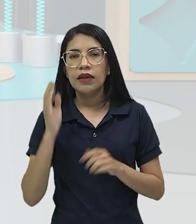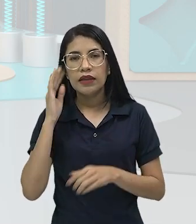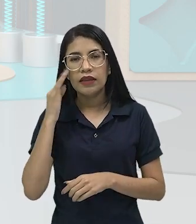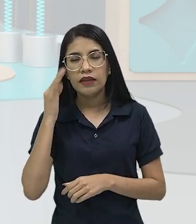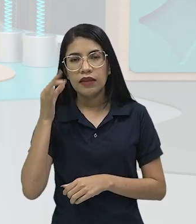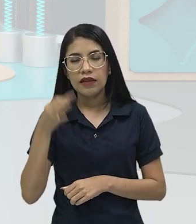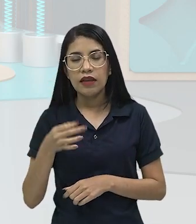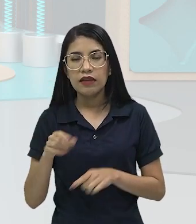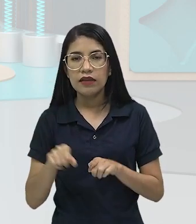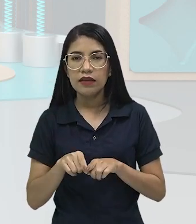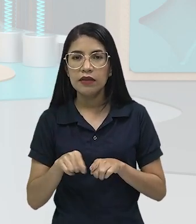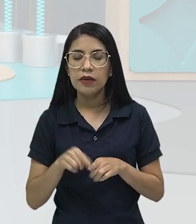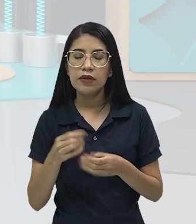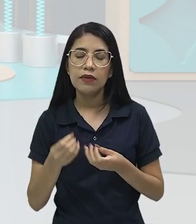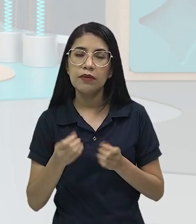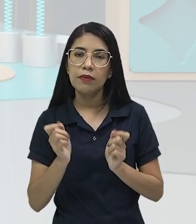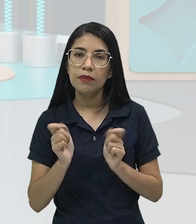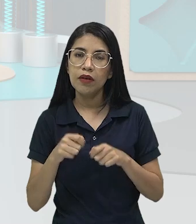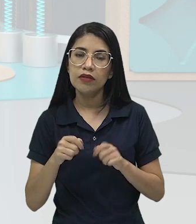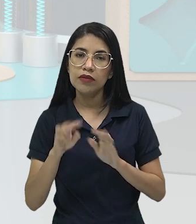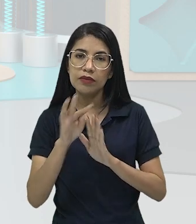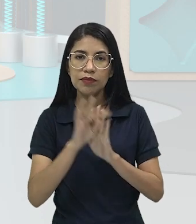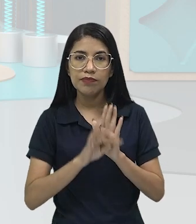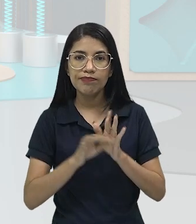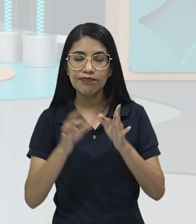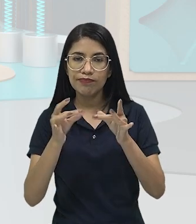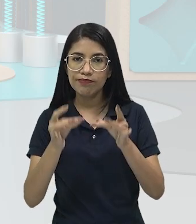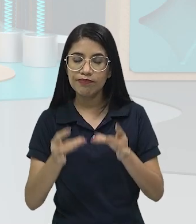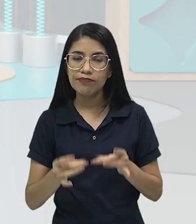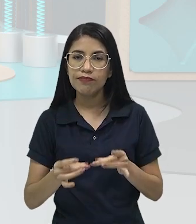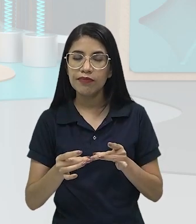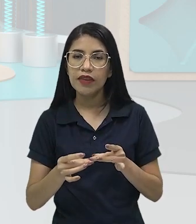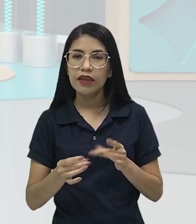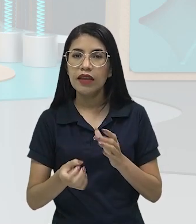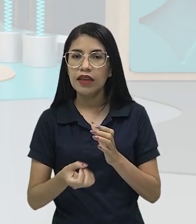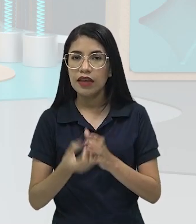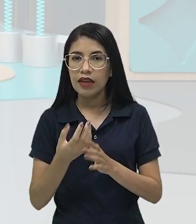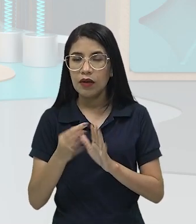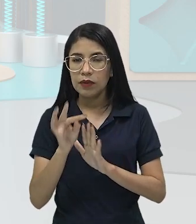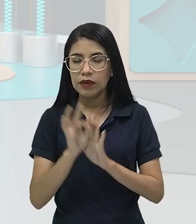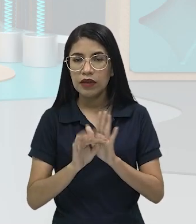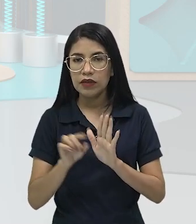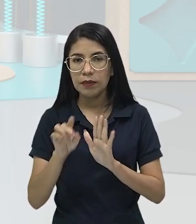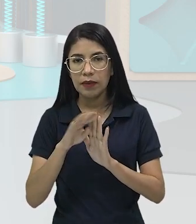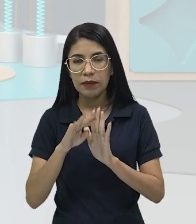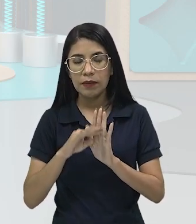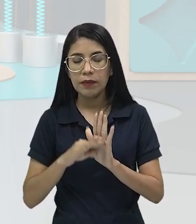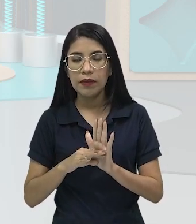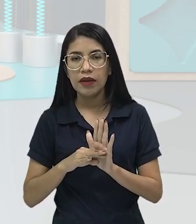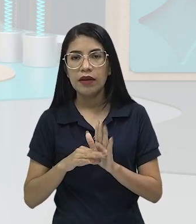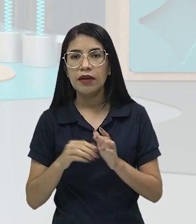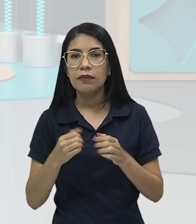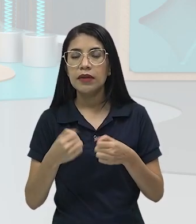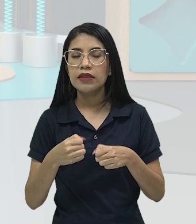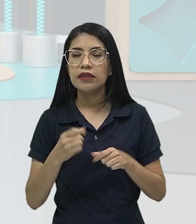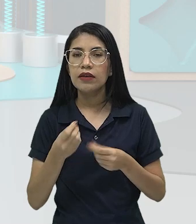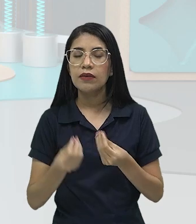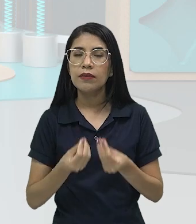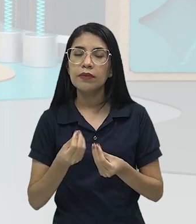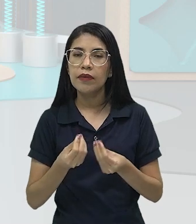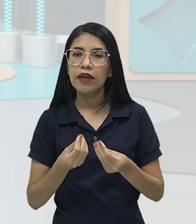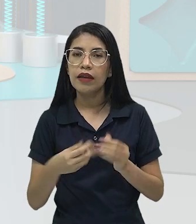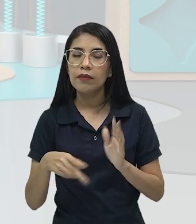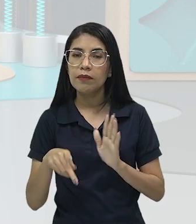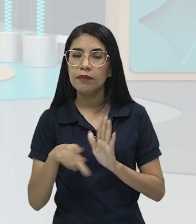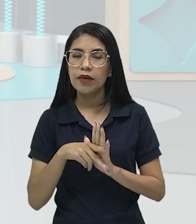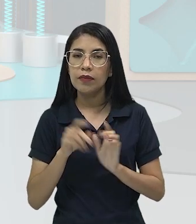buscar compreender como você pode desenvolver um texto, como esse texto deve ser costurado, faz